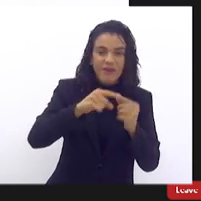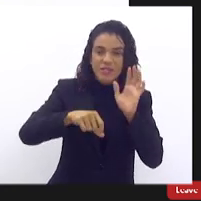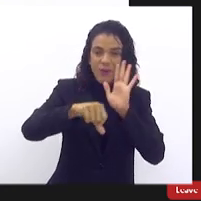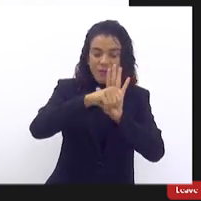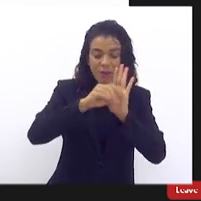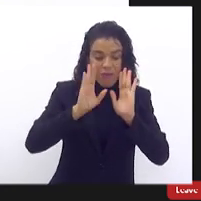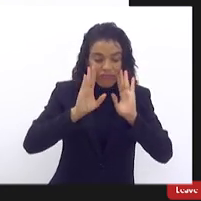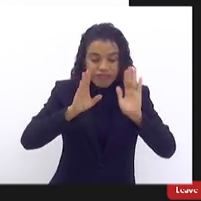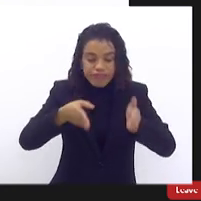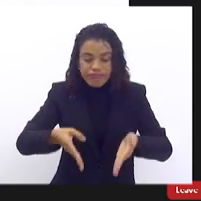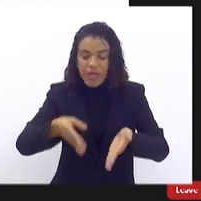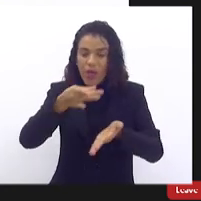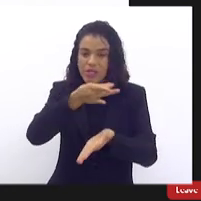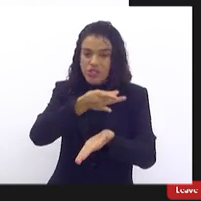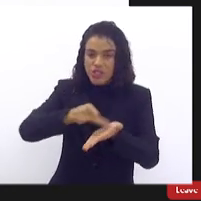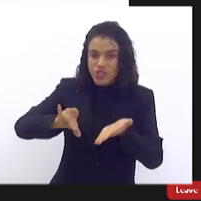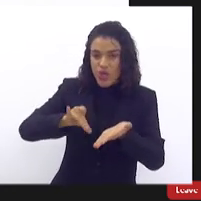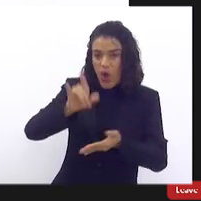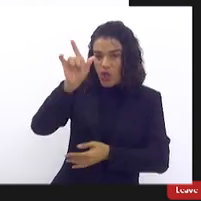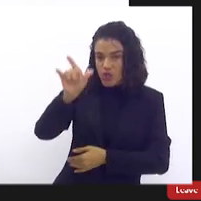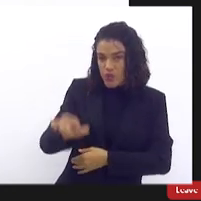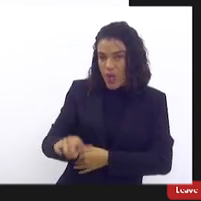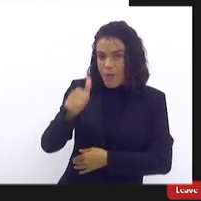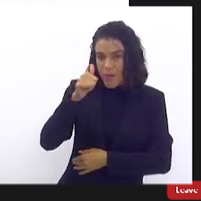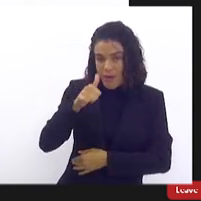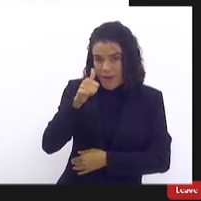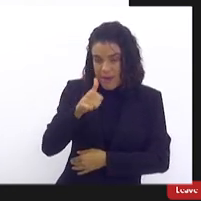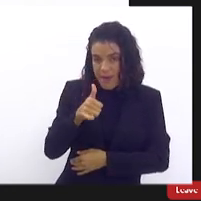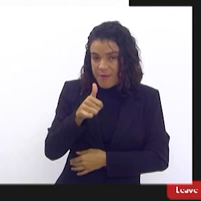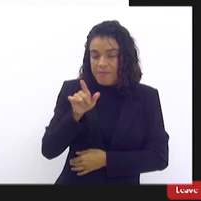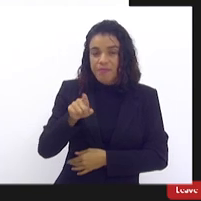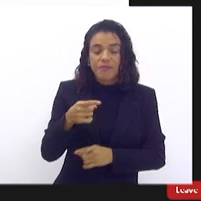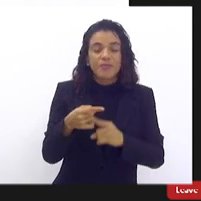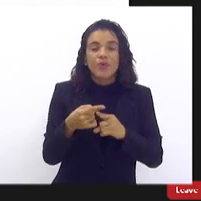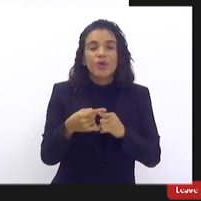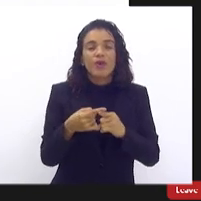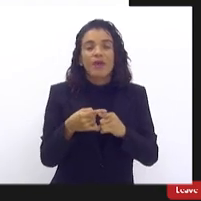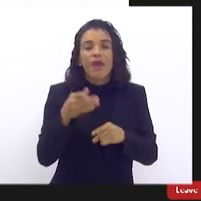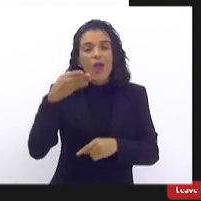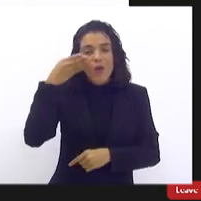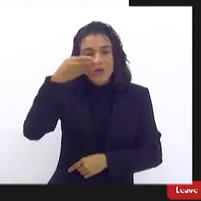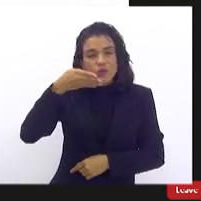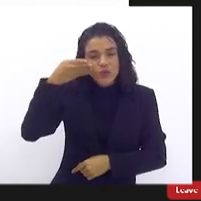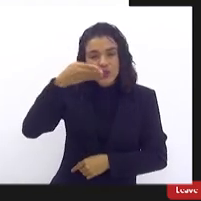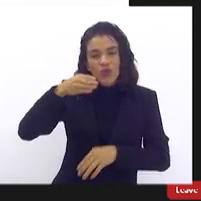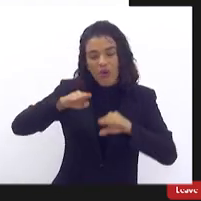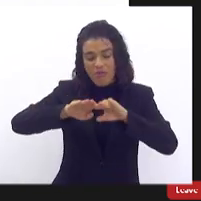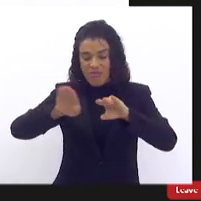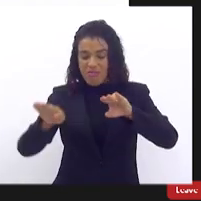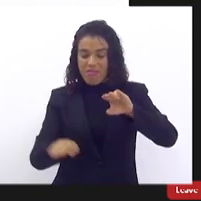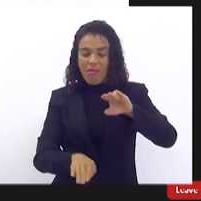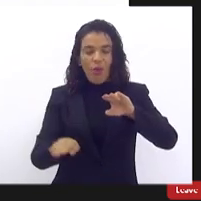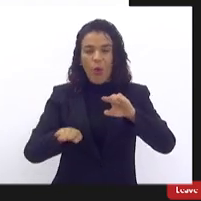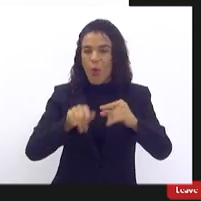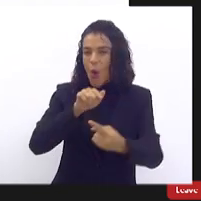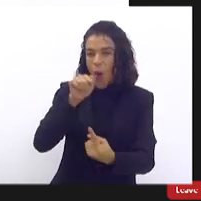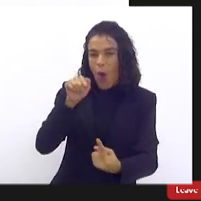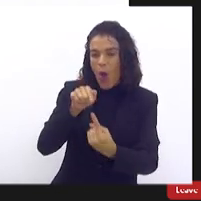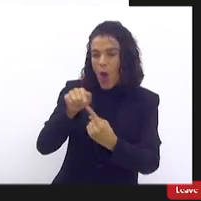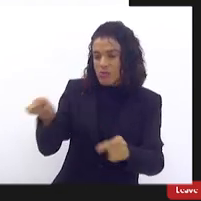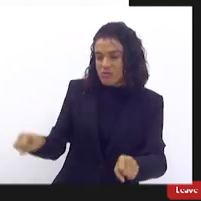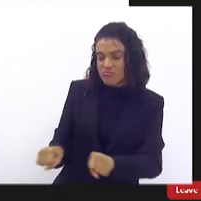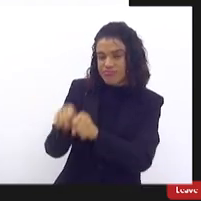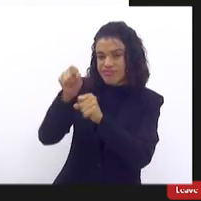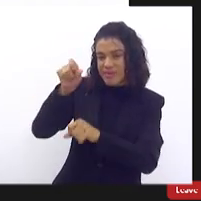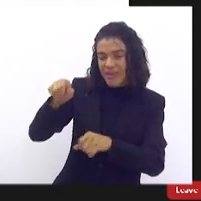discurso inferiorizante sobre a mulher, né, que é um discurso inferiorizante que hoje não está previsto na